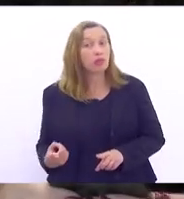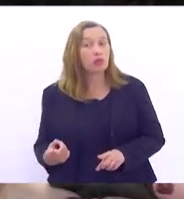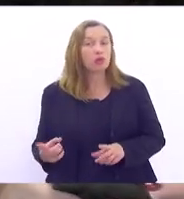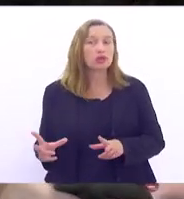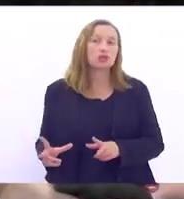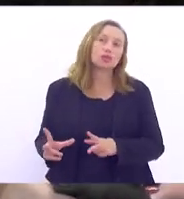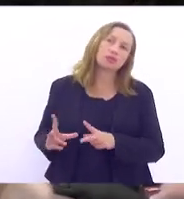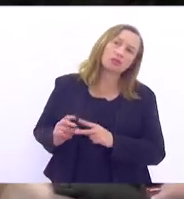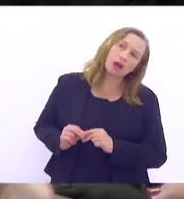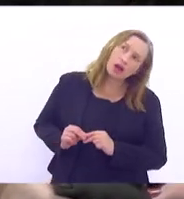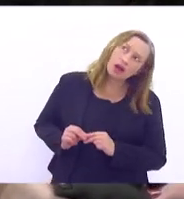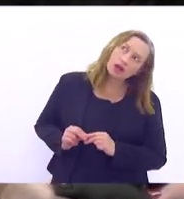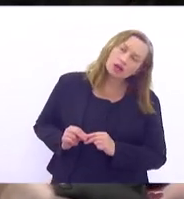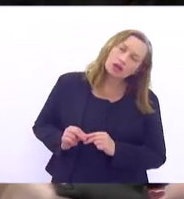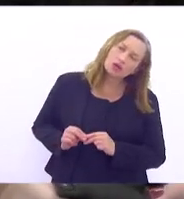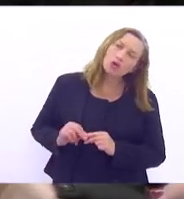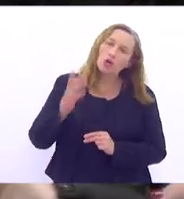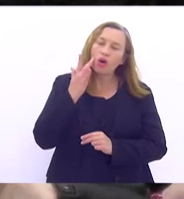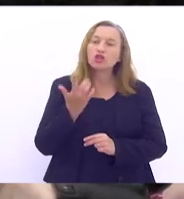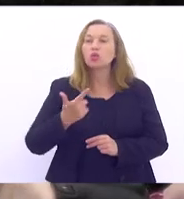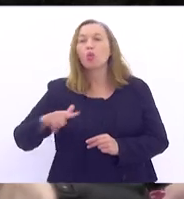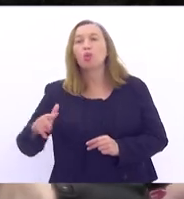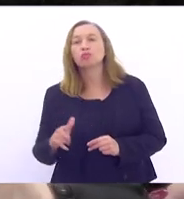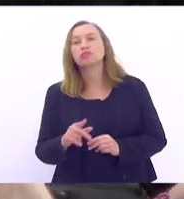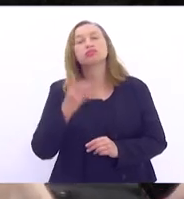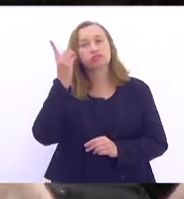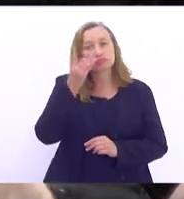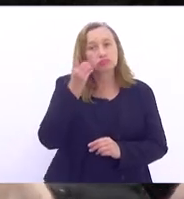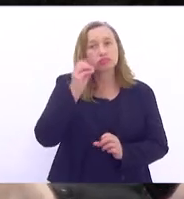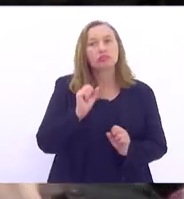mérito, acho que outros deputados também